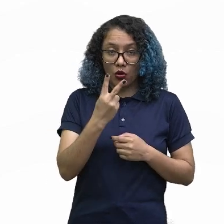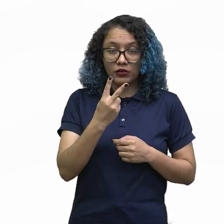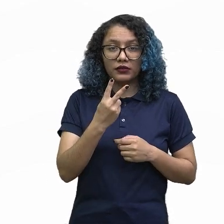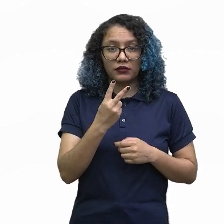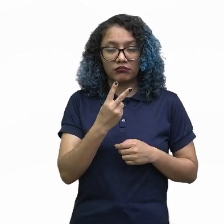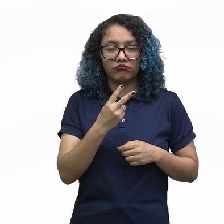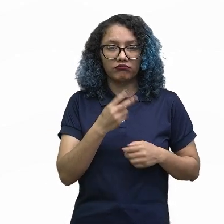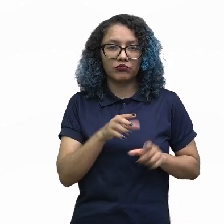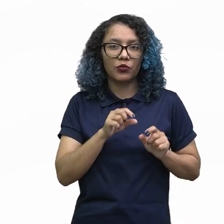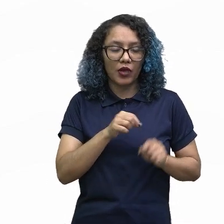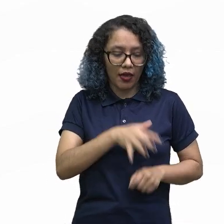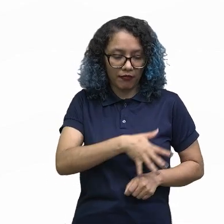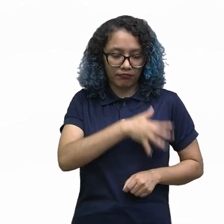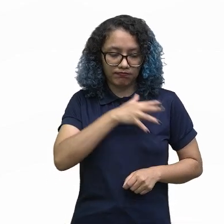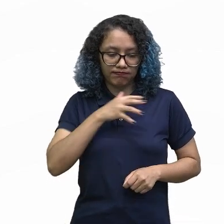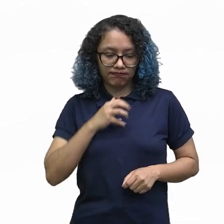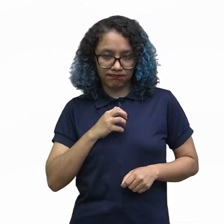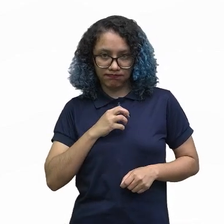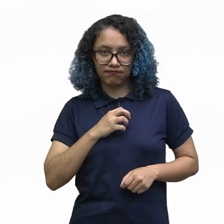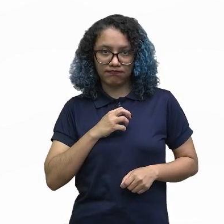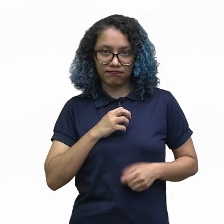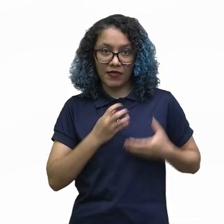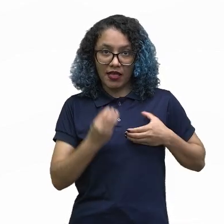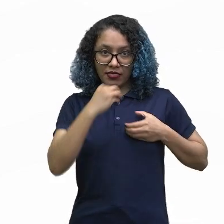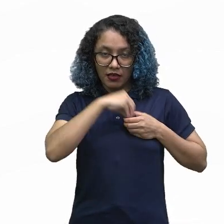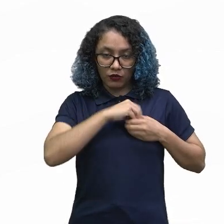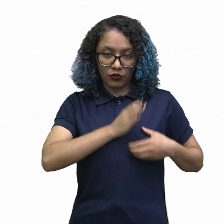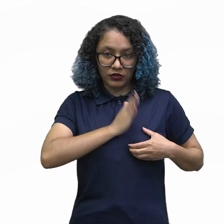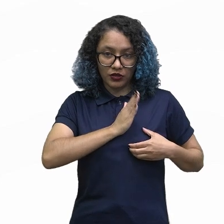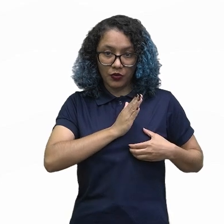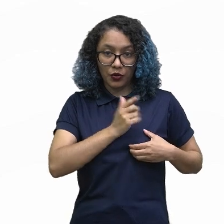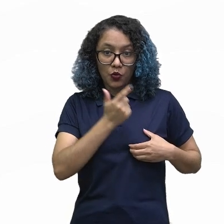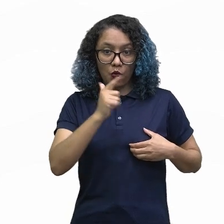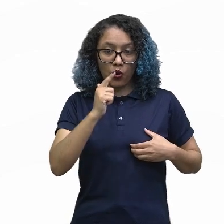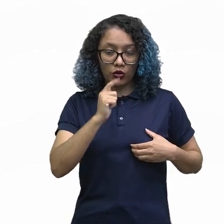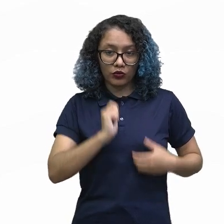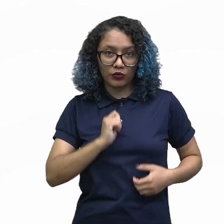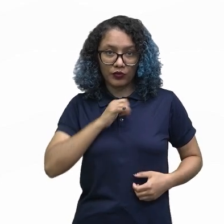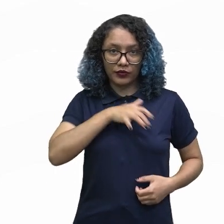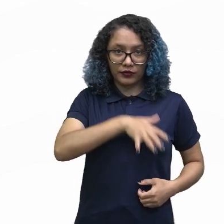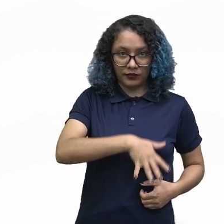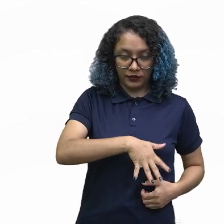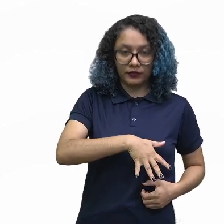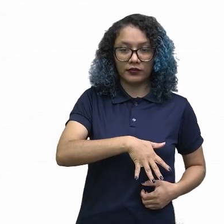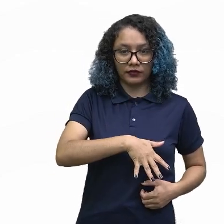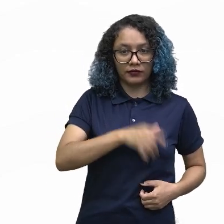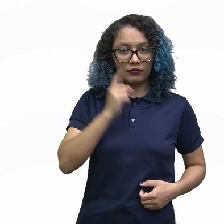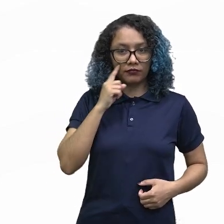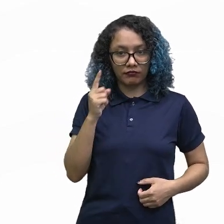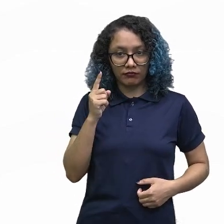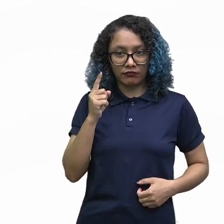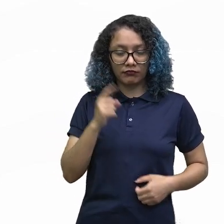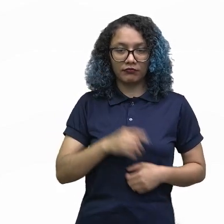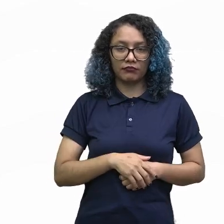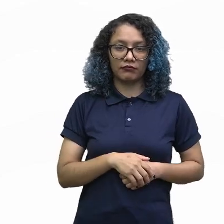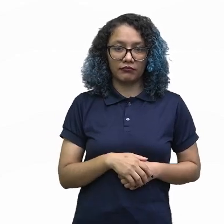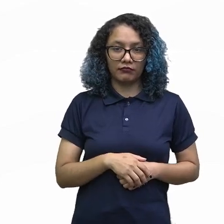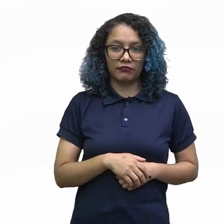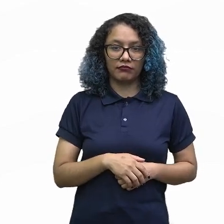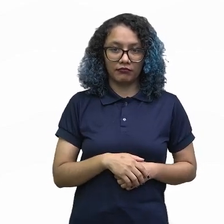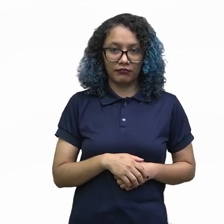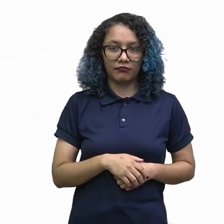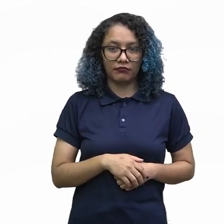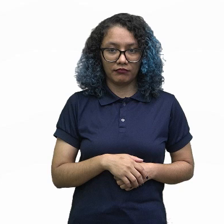entra no coração e os outros 2 por onde o sangue vai sair do coração, né? Então, é esse mecanismo aí para que